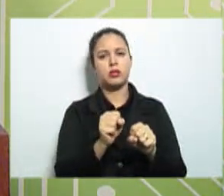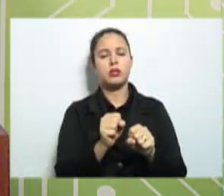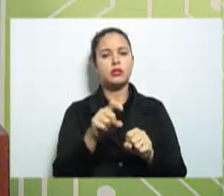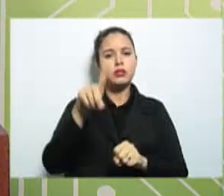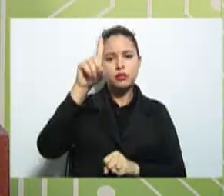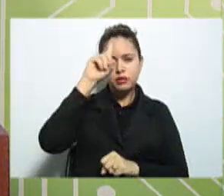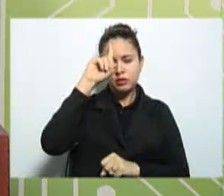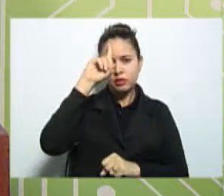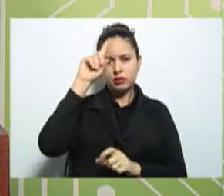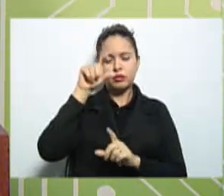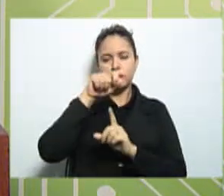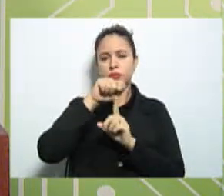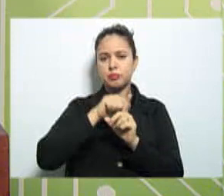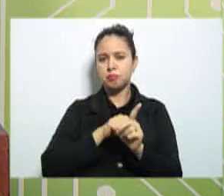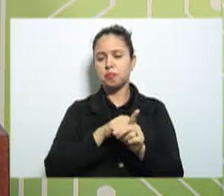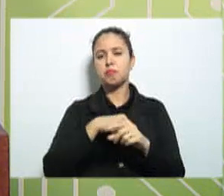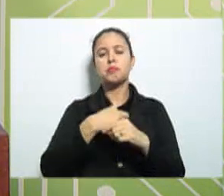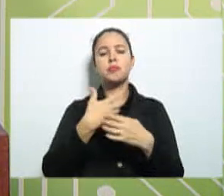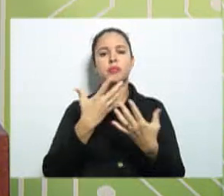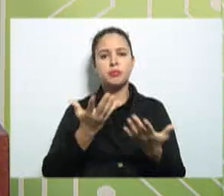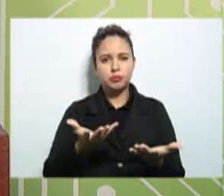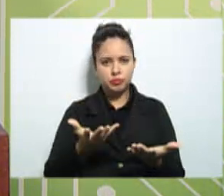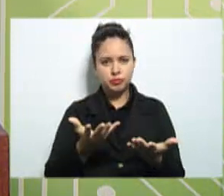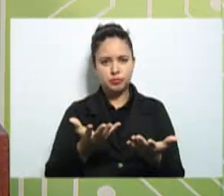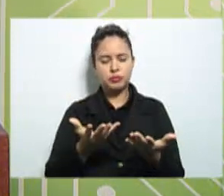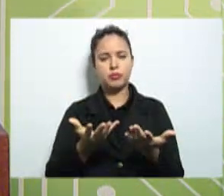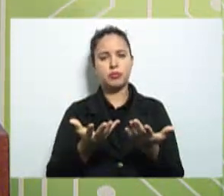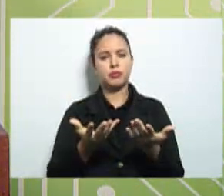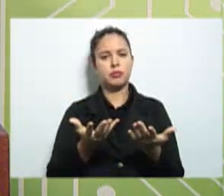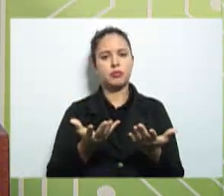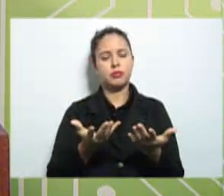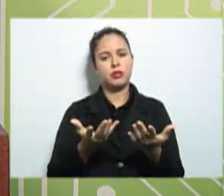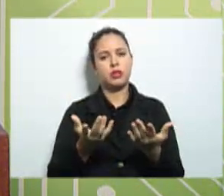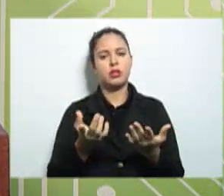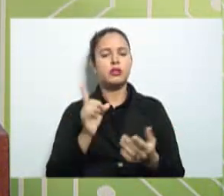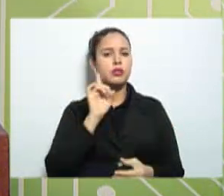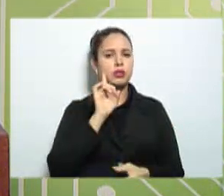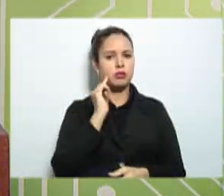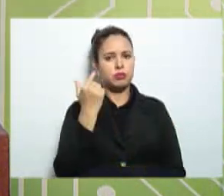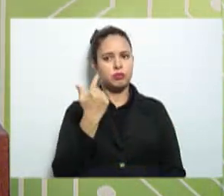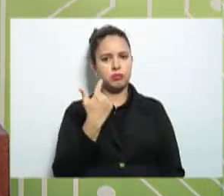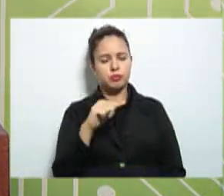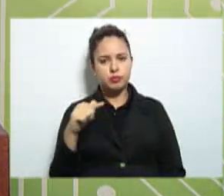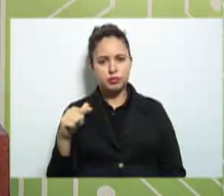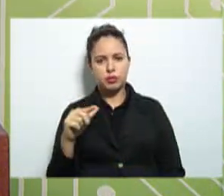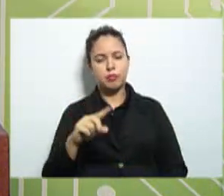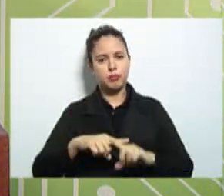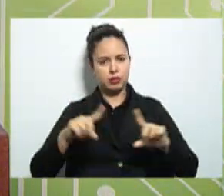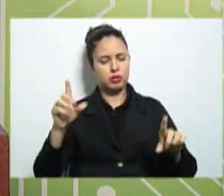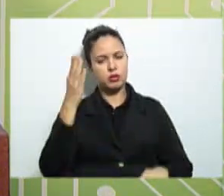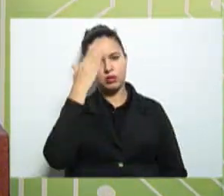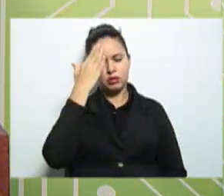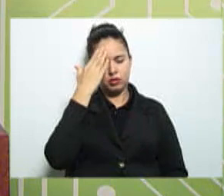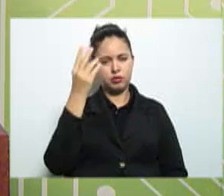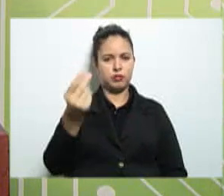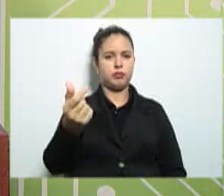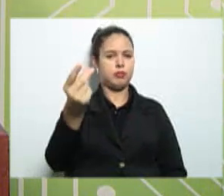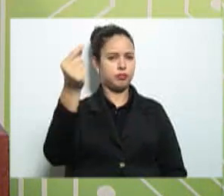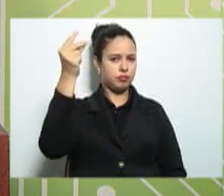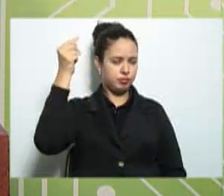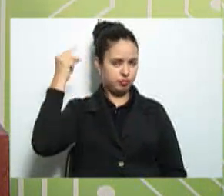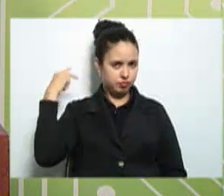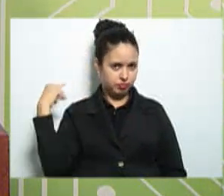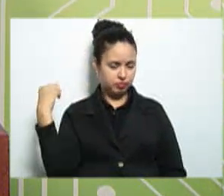este fato aconteceu. Aqui não está me dizendo a data exata, mas eu sei que foi no passado. Por quê? Porque todos os verbos